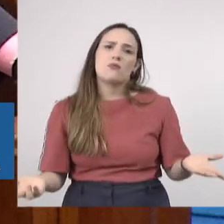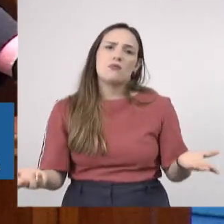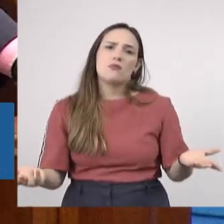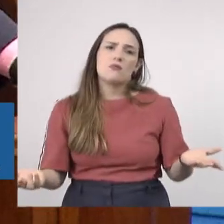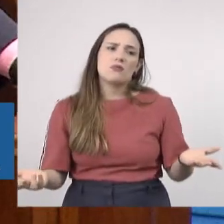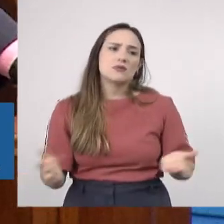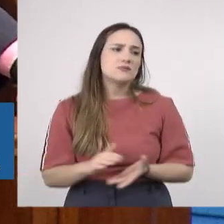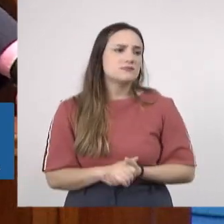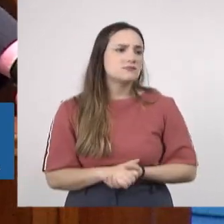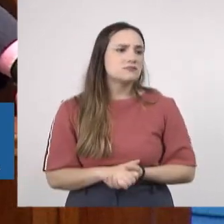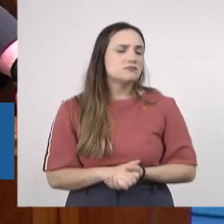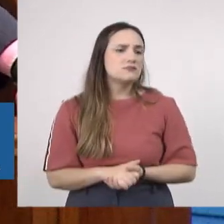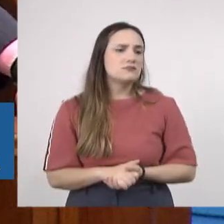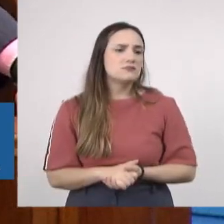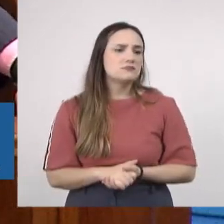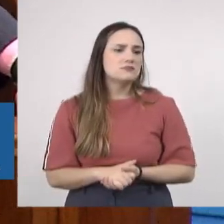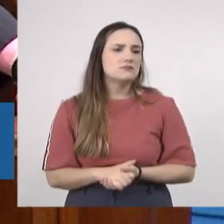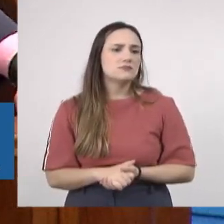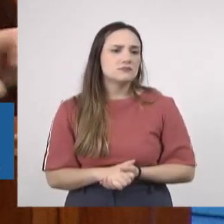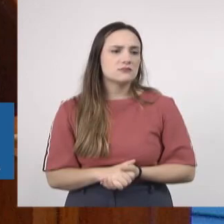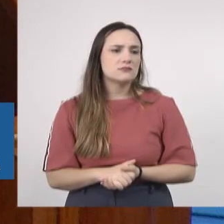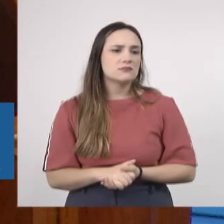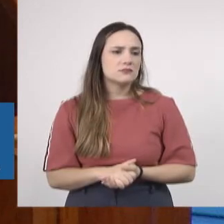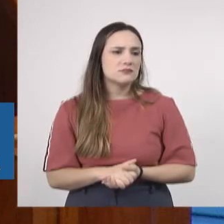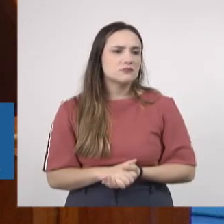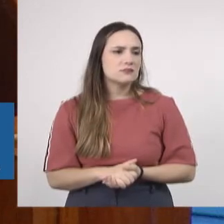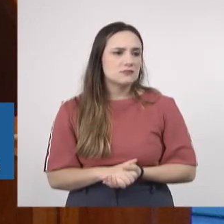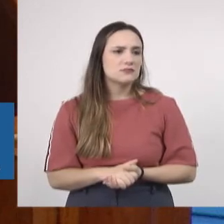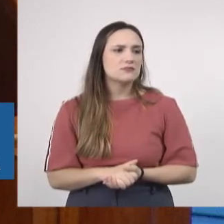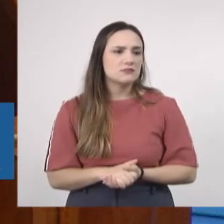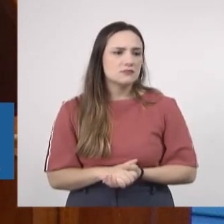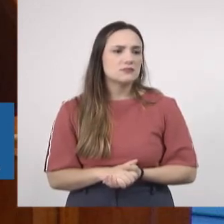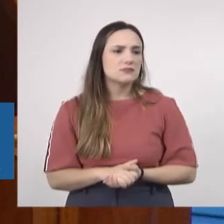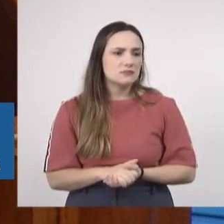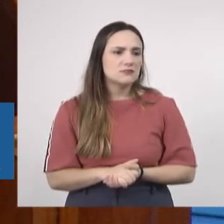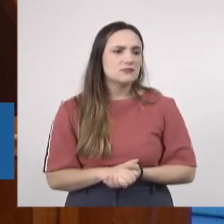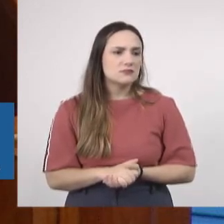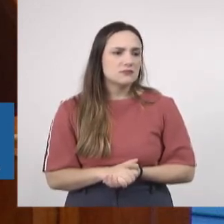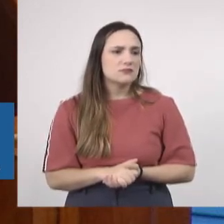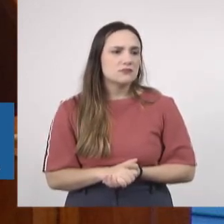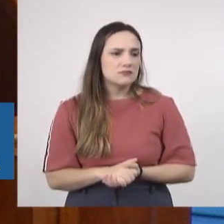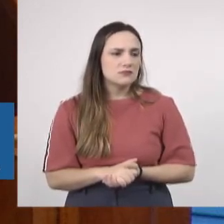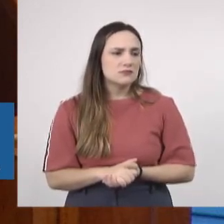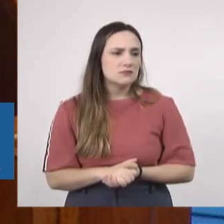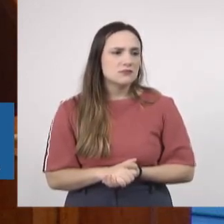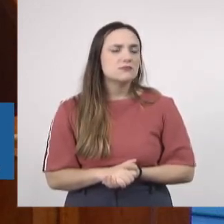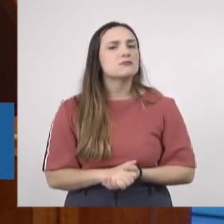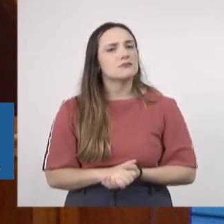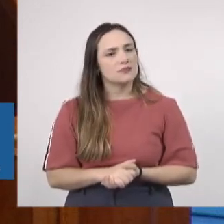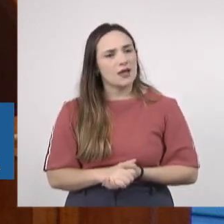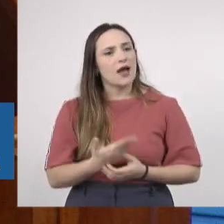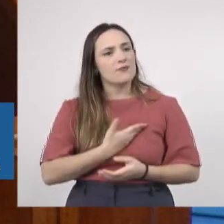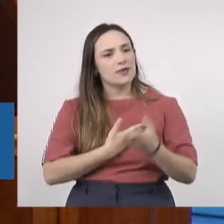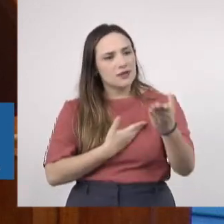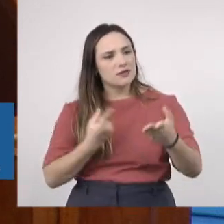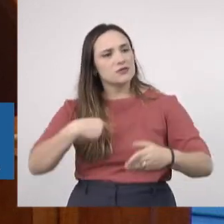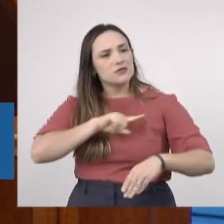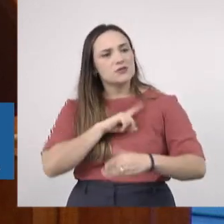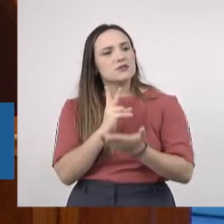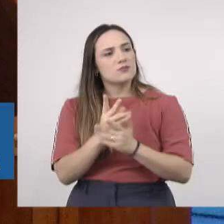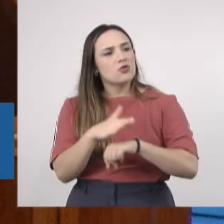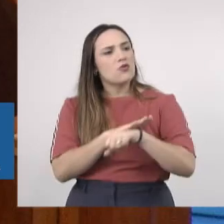anteriormente pelo promotor Sérgio Harfuch, pela Isabela também, Maria Isabela, colega com quem a gente tem muitas vezes